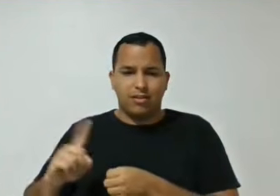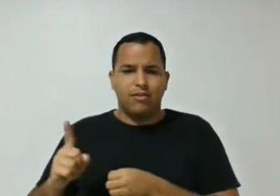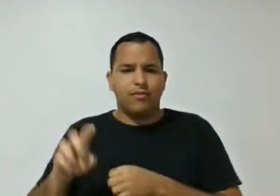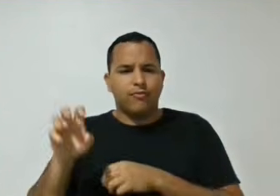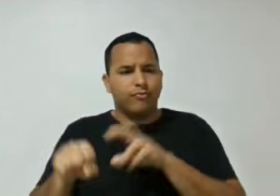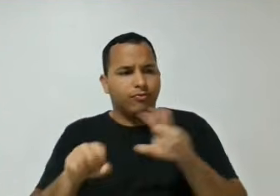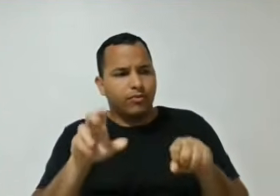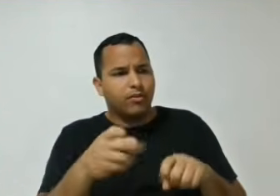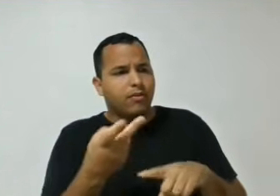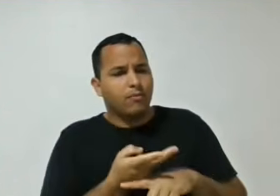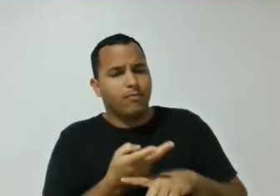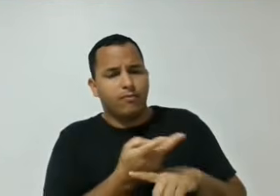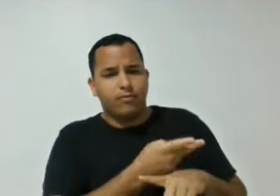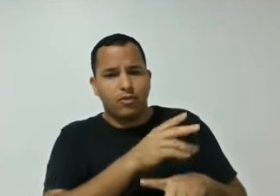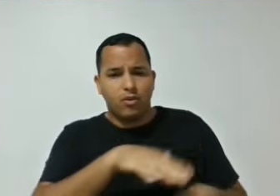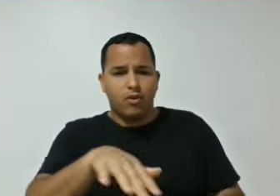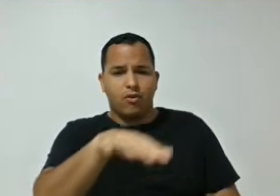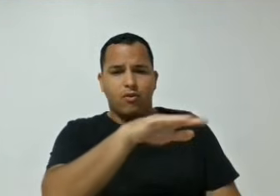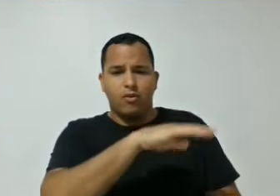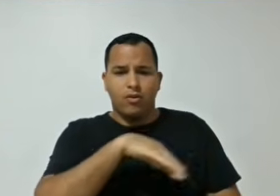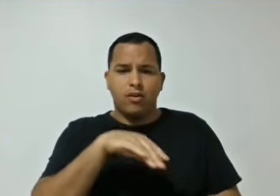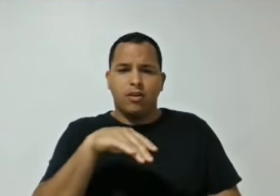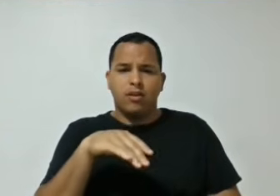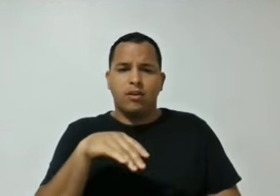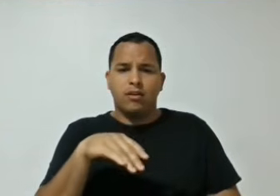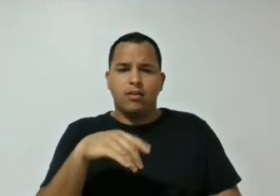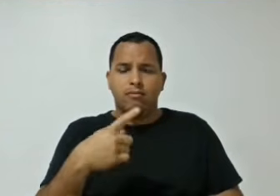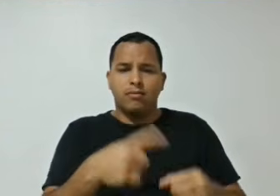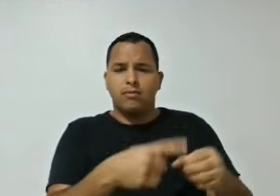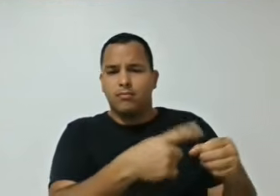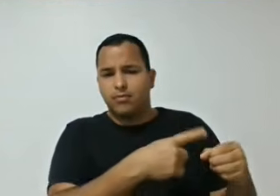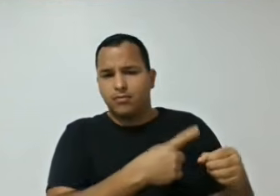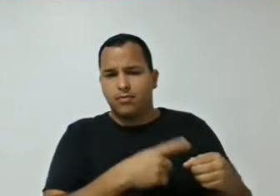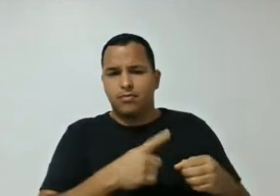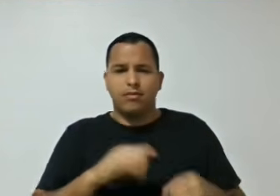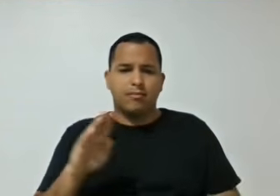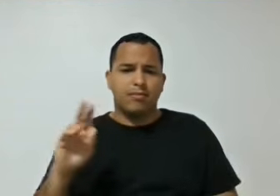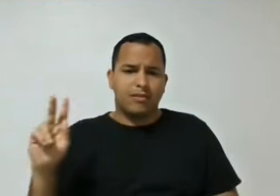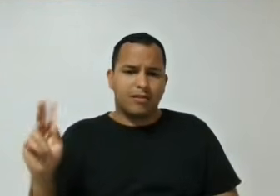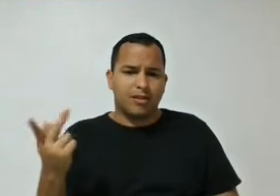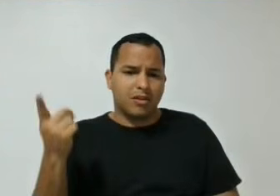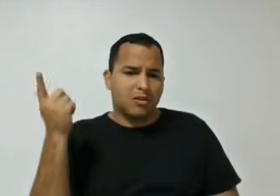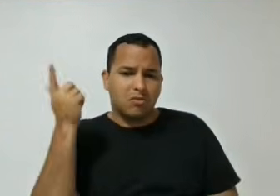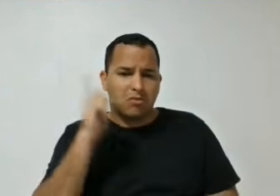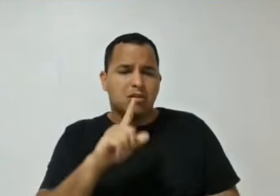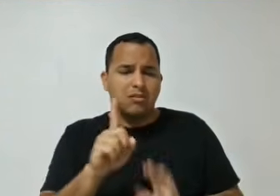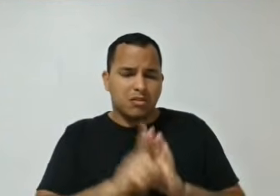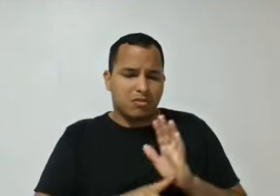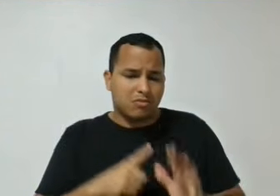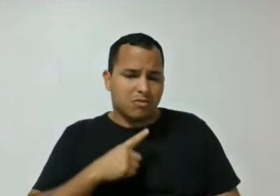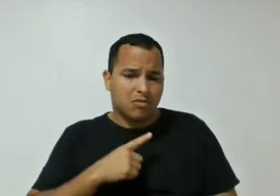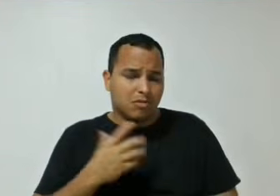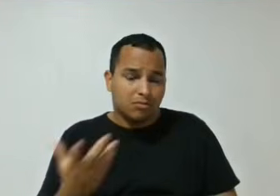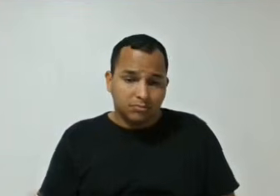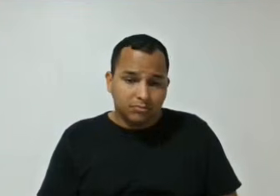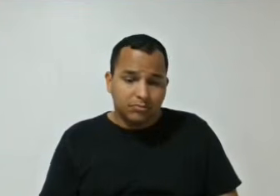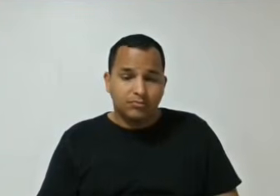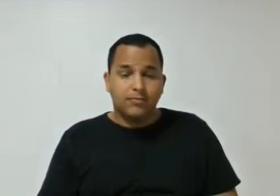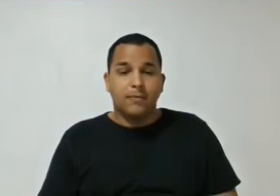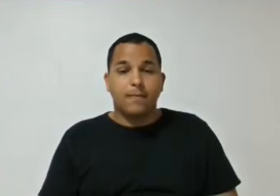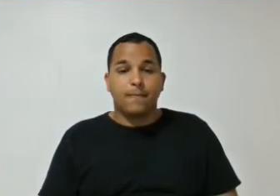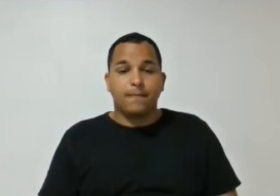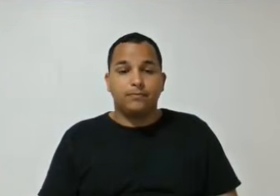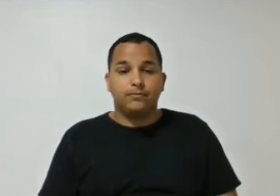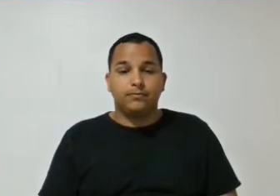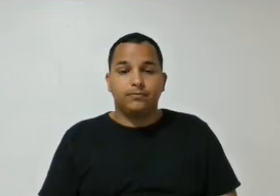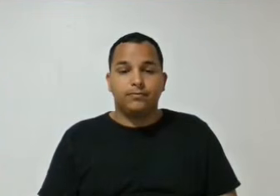verbas que existem em outras instâncias e que Belo Horizonte, como qualquer município, tem direito a elas. Então, a gente tem